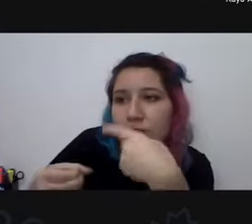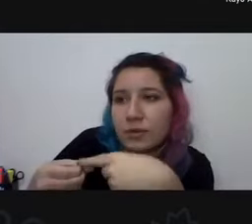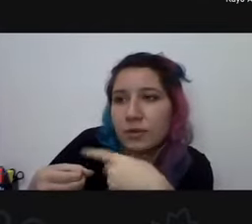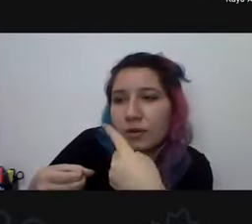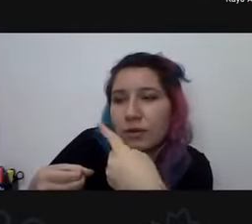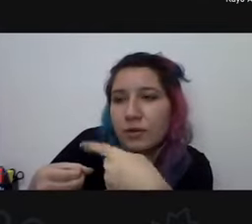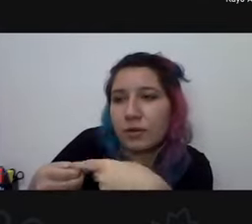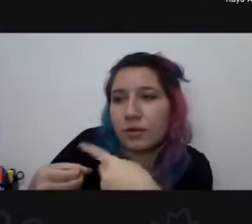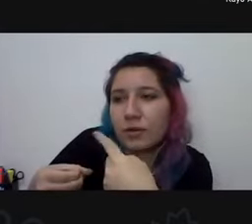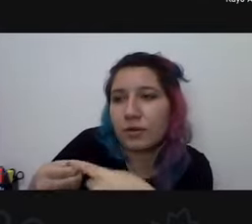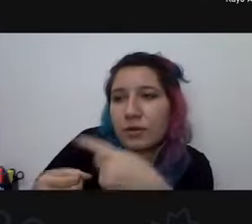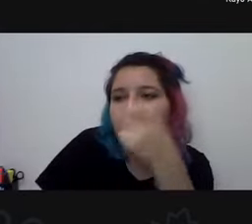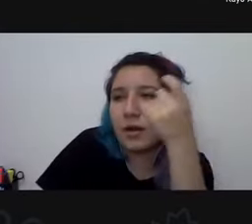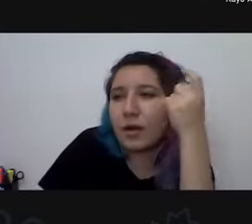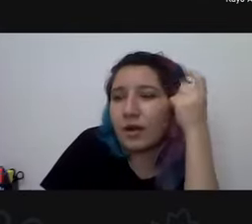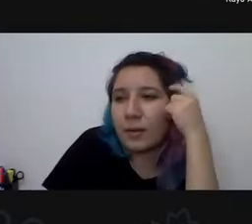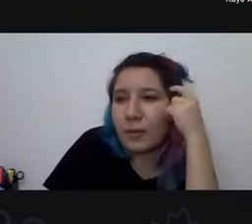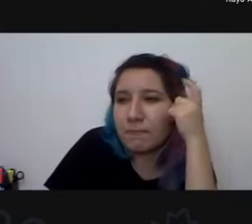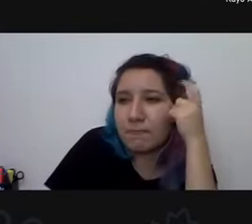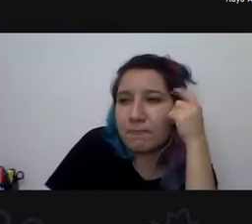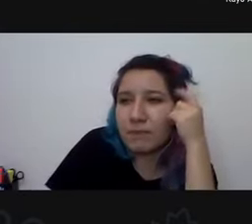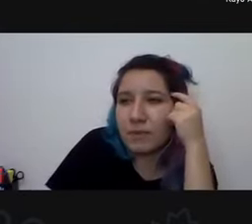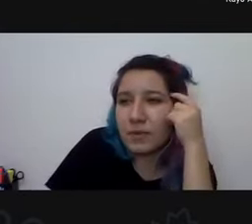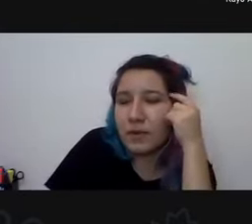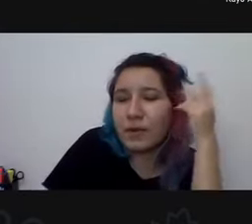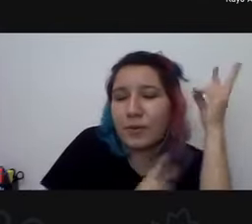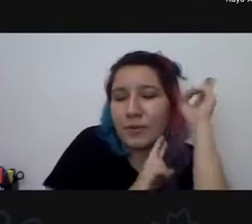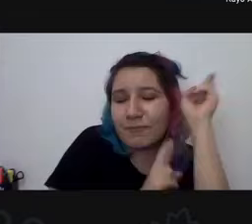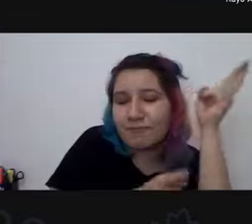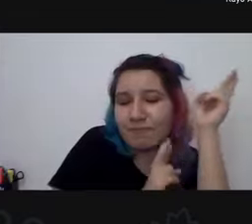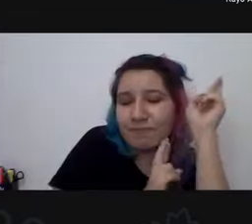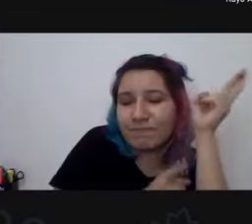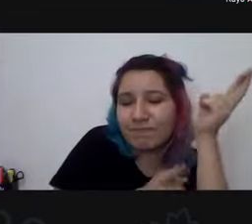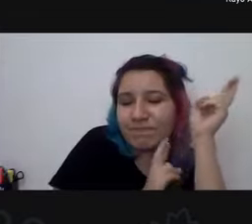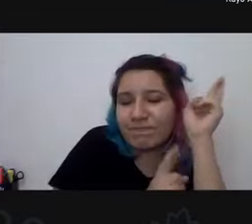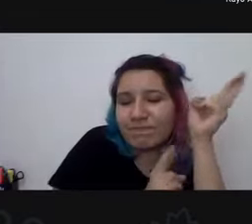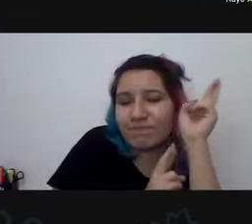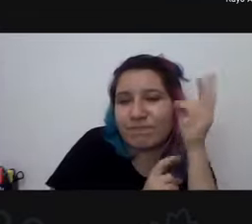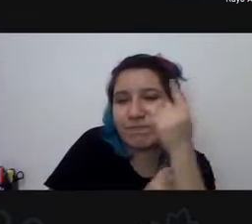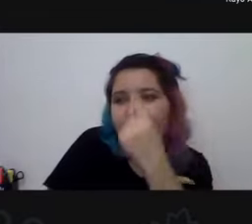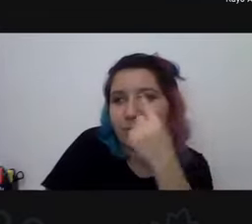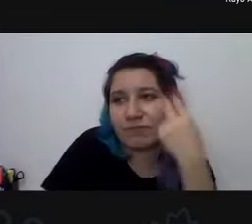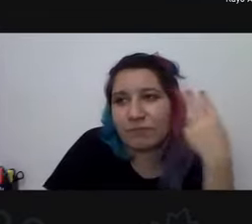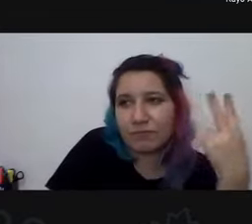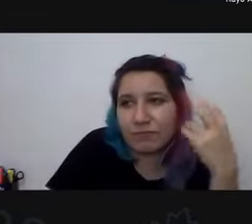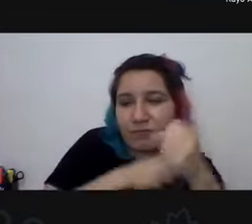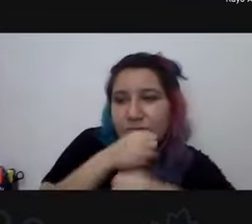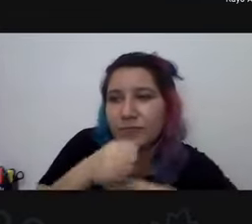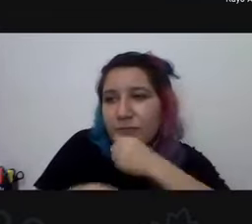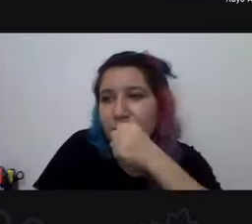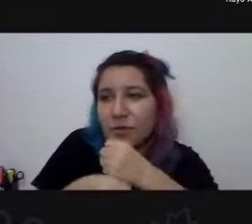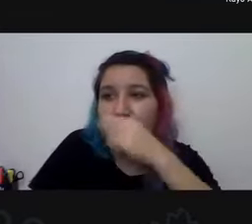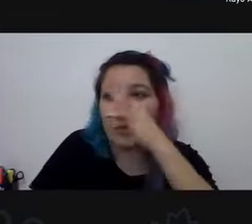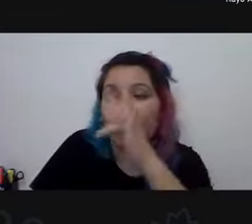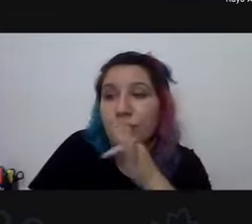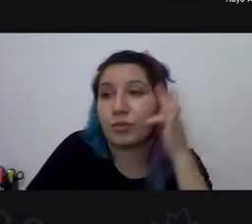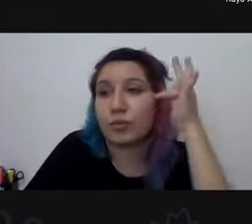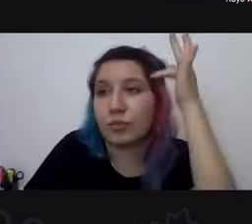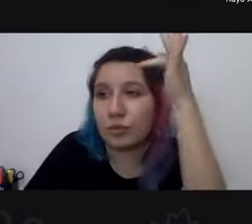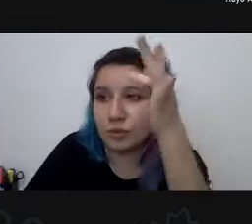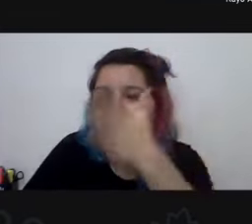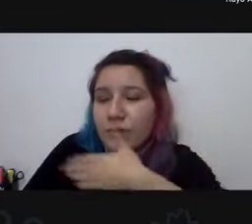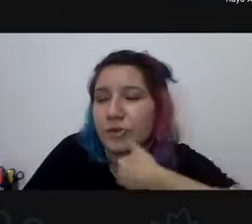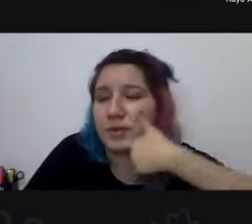com ideias, um futuro com esperança. 12 anos à frente, essa cidade vai ser melhor. Eu